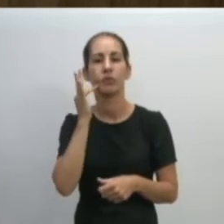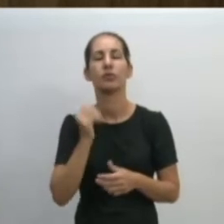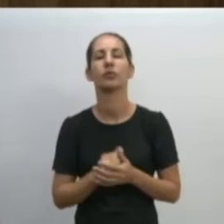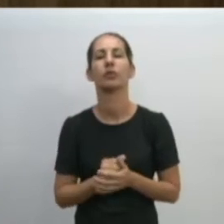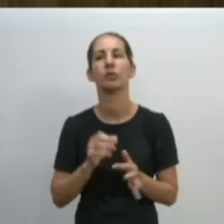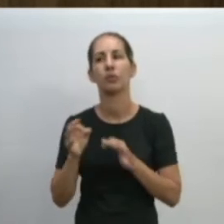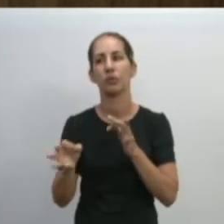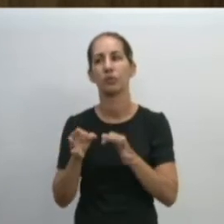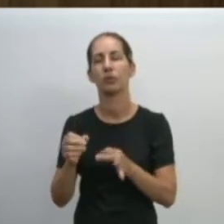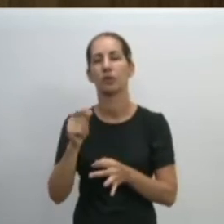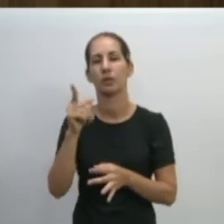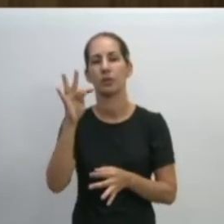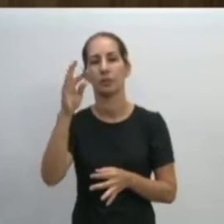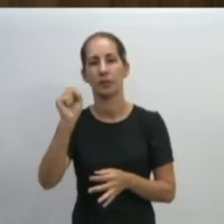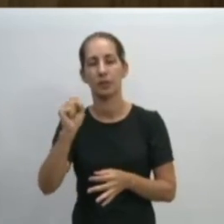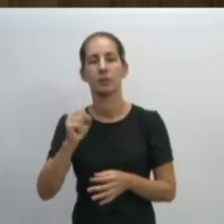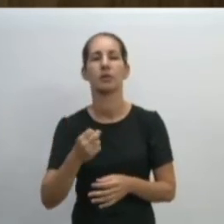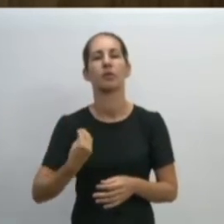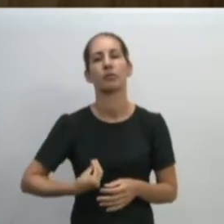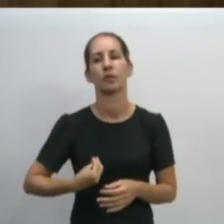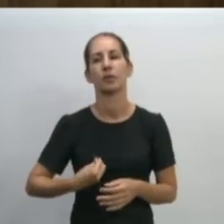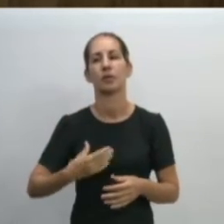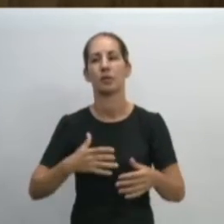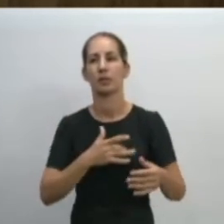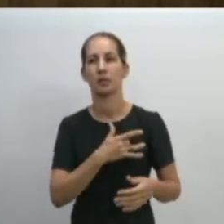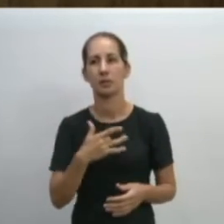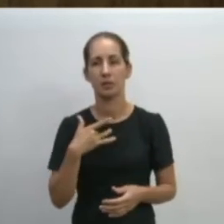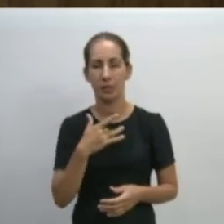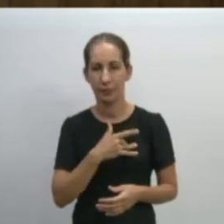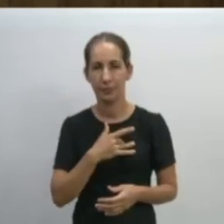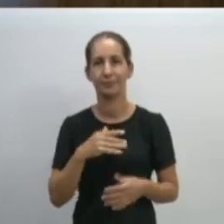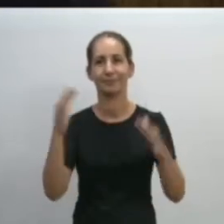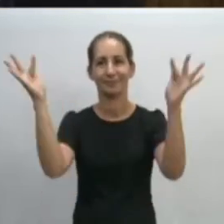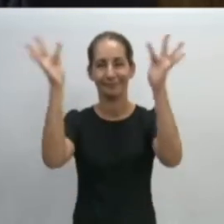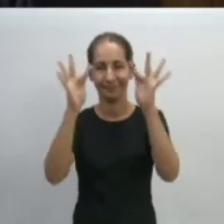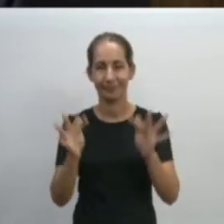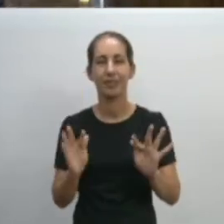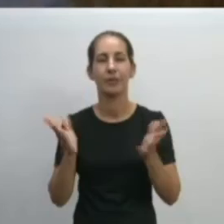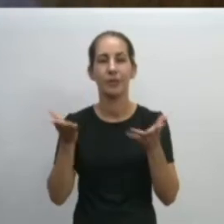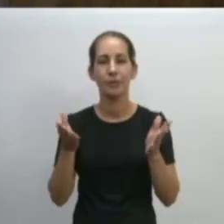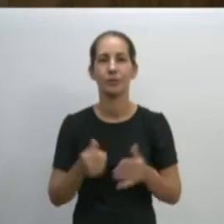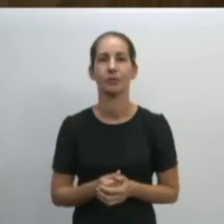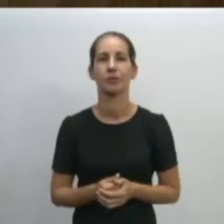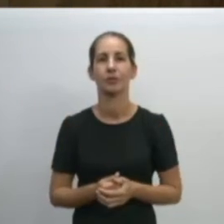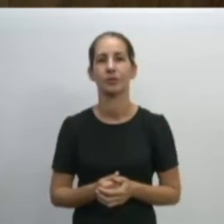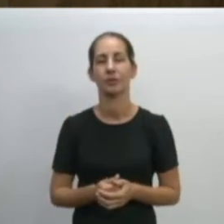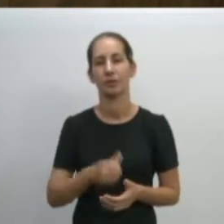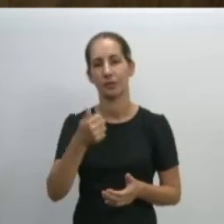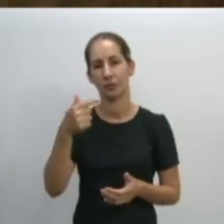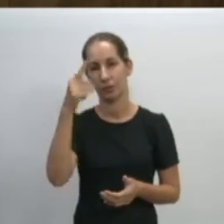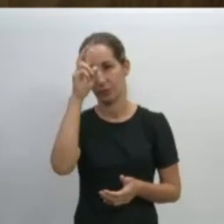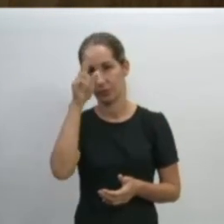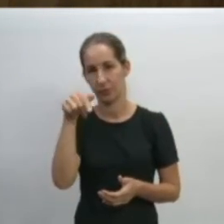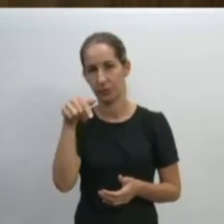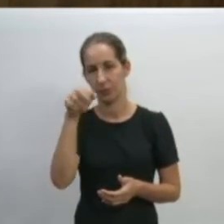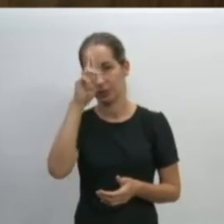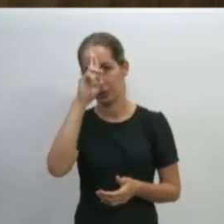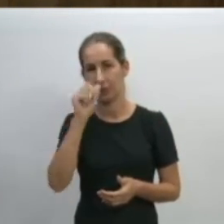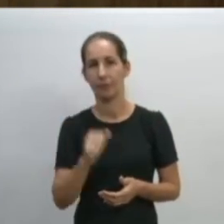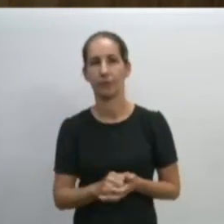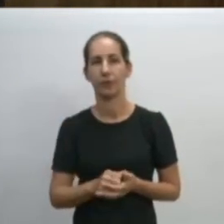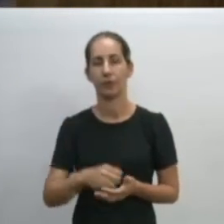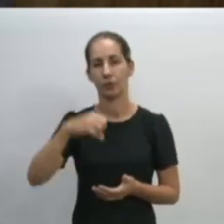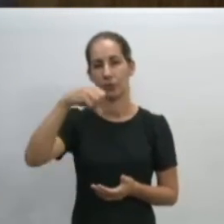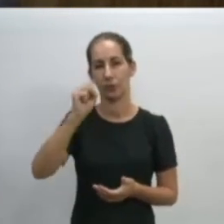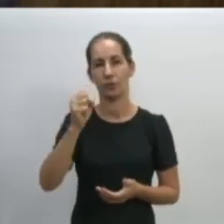você controla a diabetes e tem uma vida mais saudável. Então, fico muito feliz. Hoje, ao meio-dia, estivemos na 98 FM, senhor